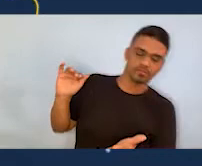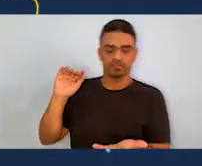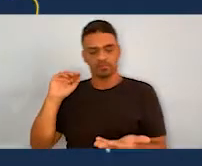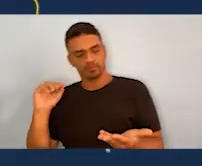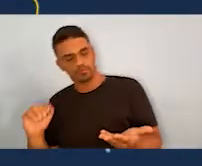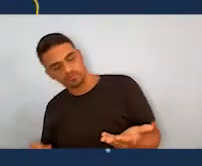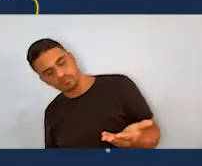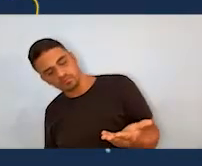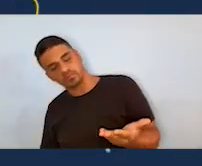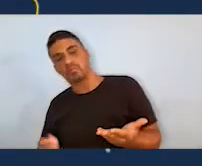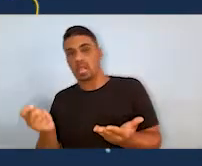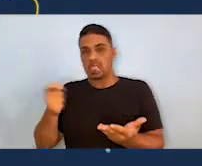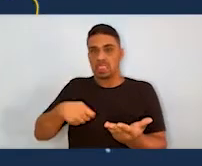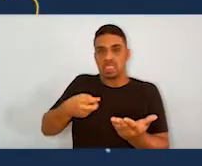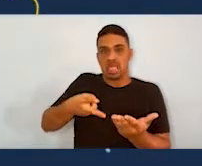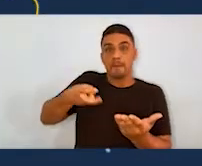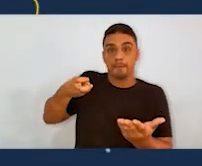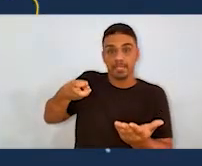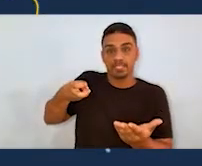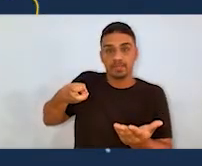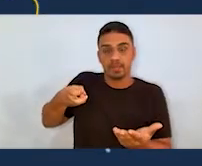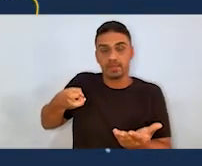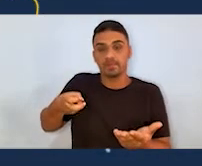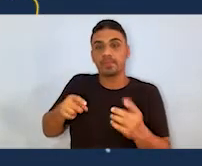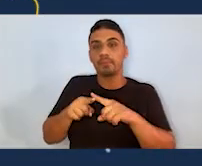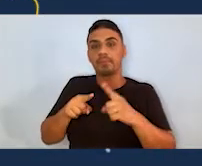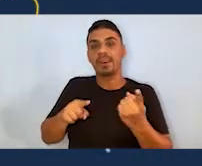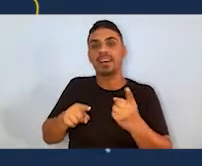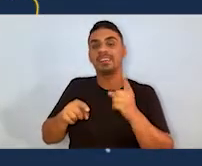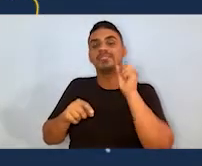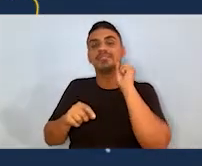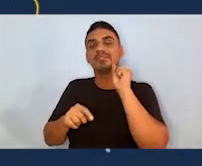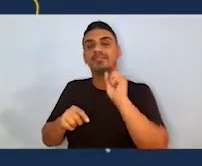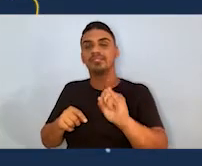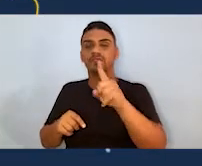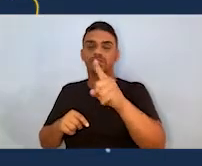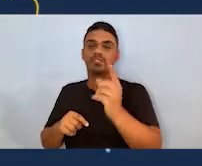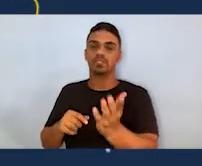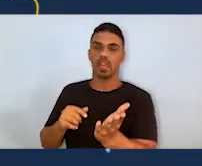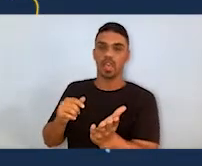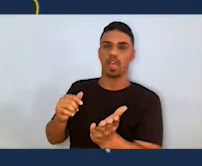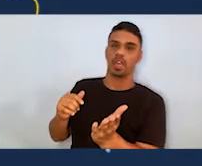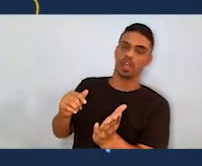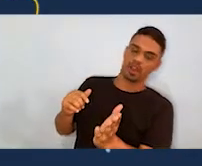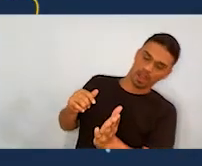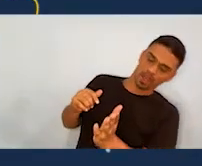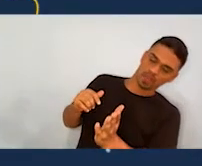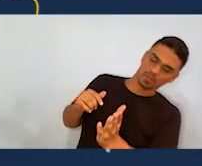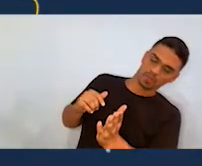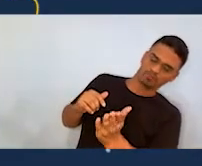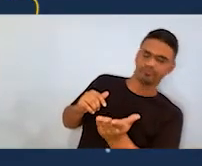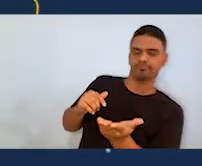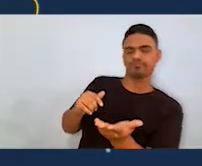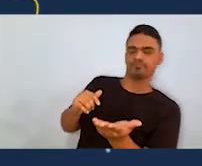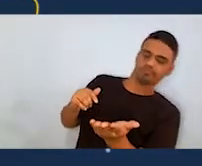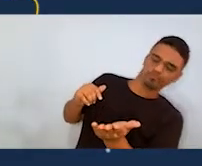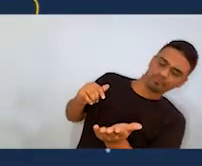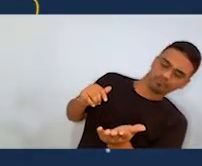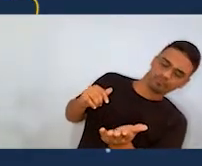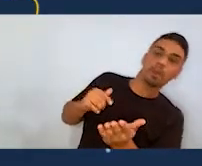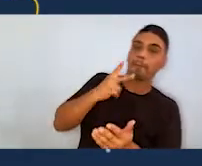lado, não existe essa noção, não existe essa ideia.